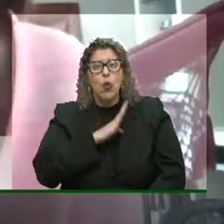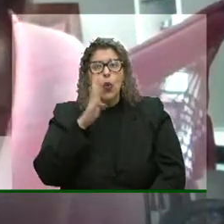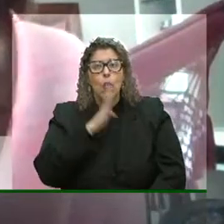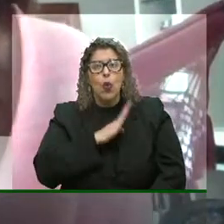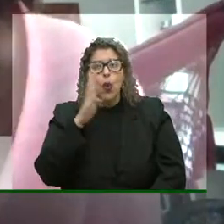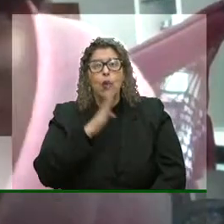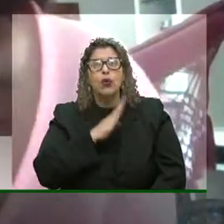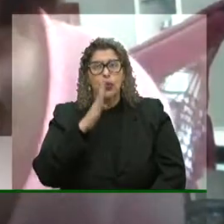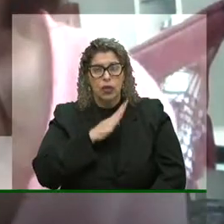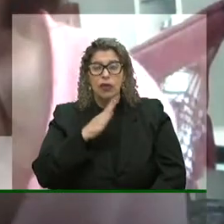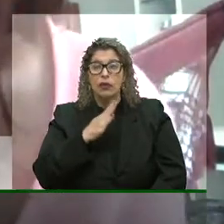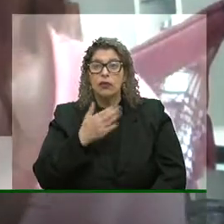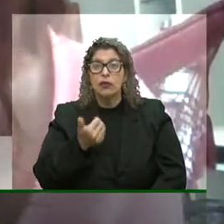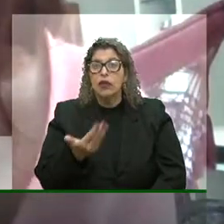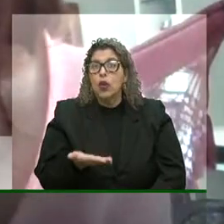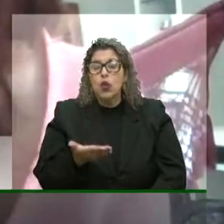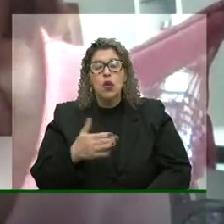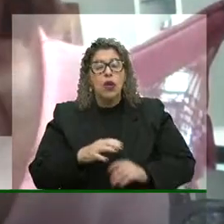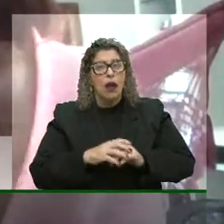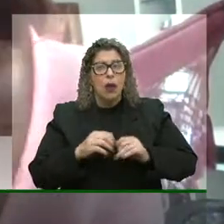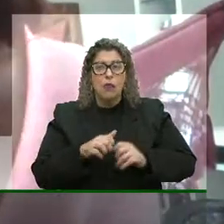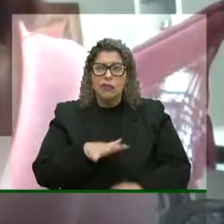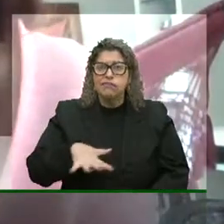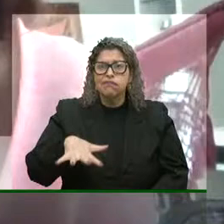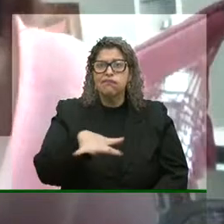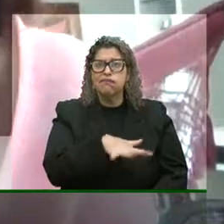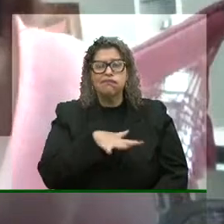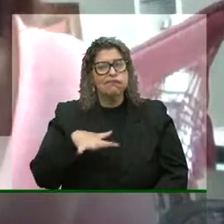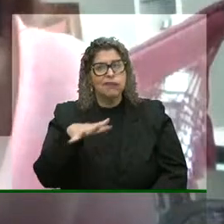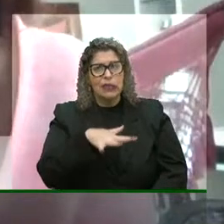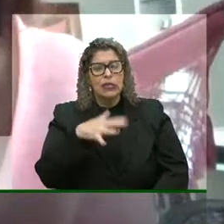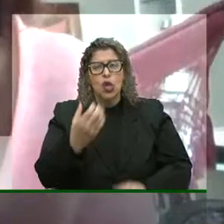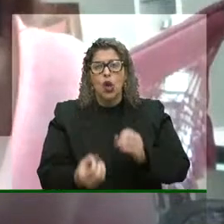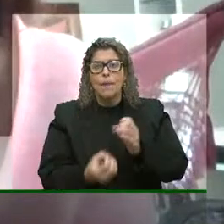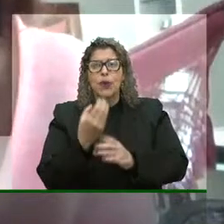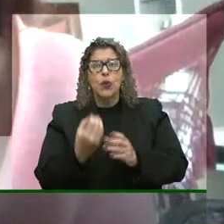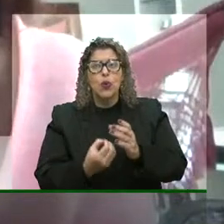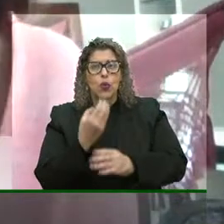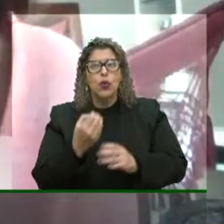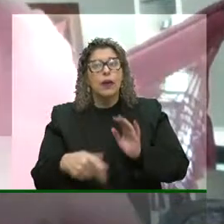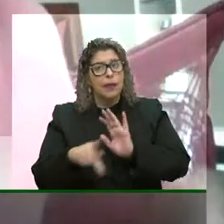sem uma construção com a sociedade, com os setores produtivos,